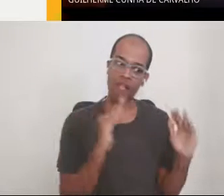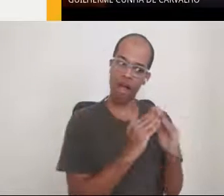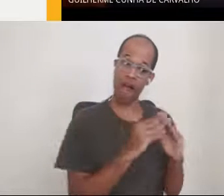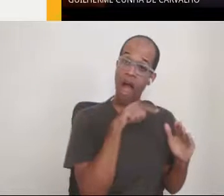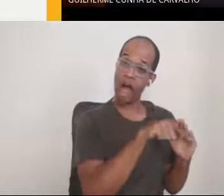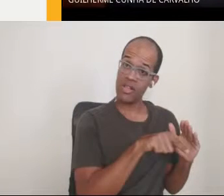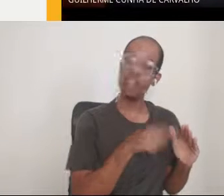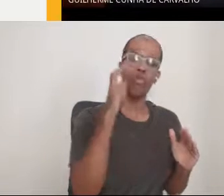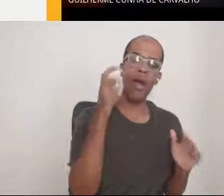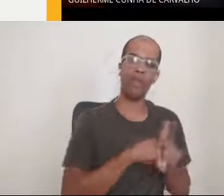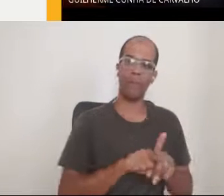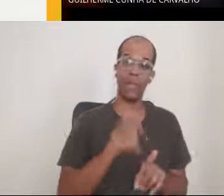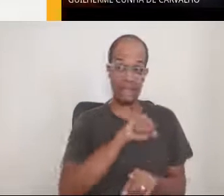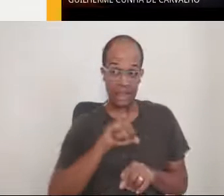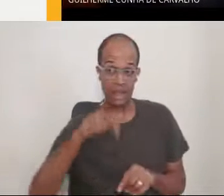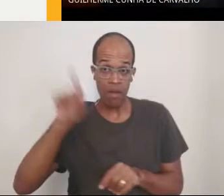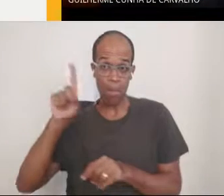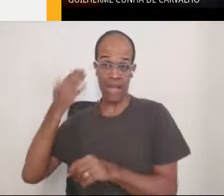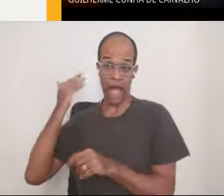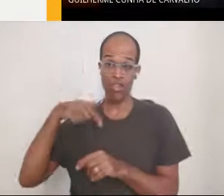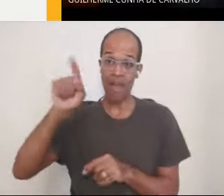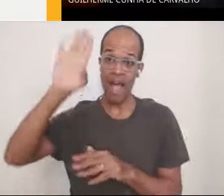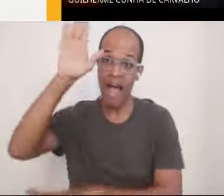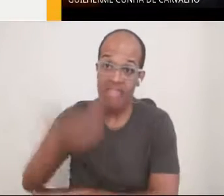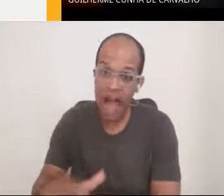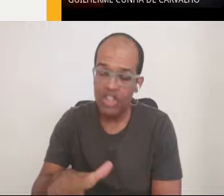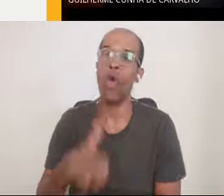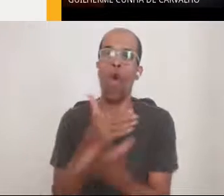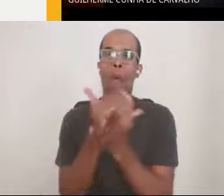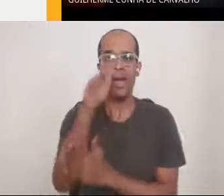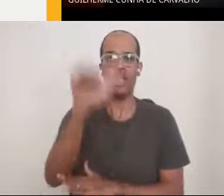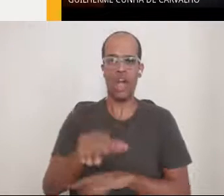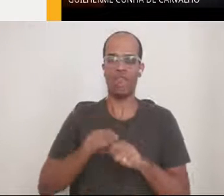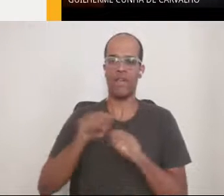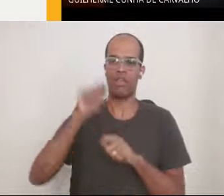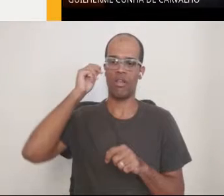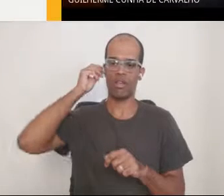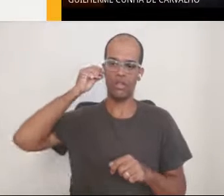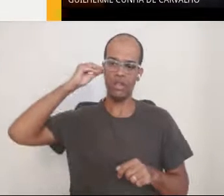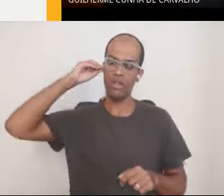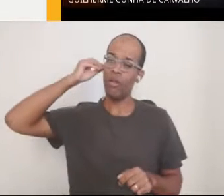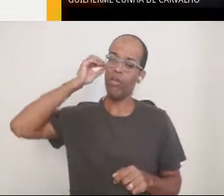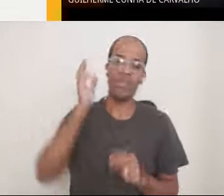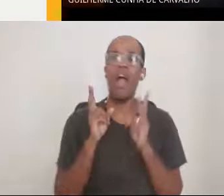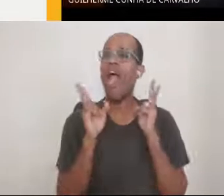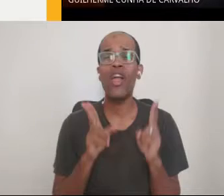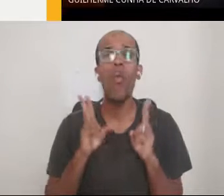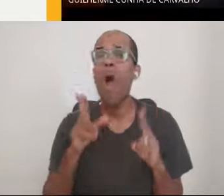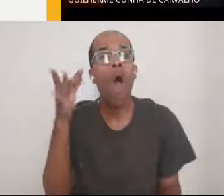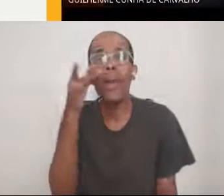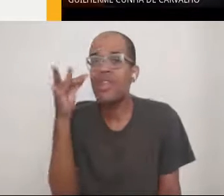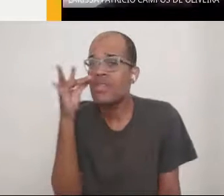pela manhã. Se era pela tarde, começa a fazer a partir da tarde. Que é como se ele estivesse indo para a